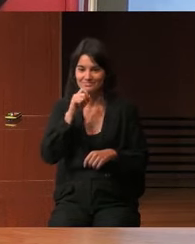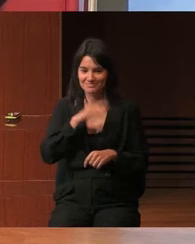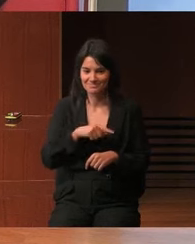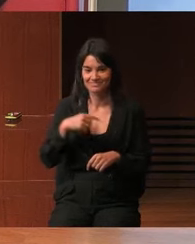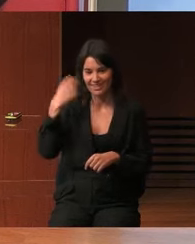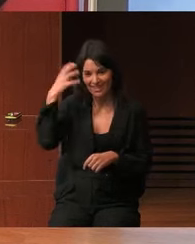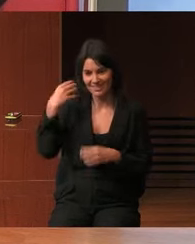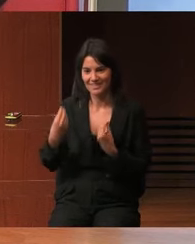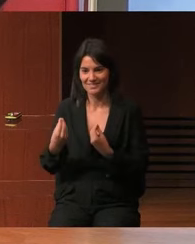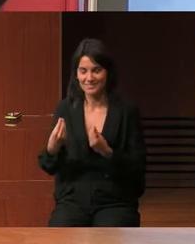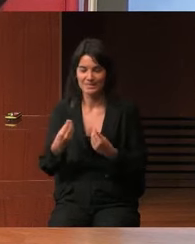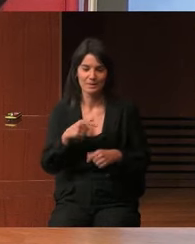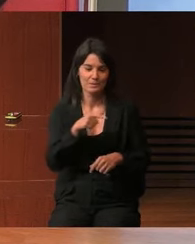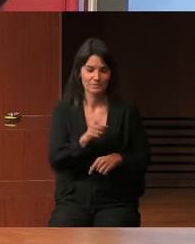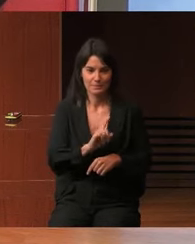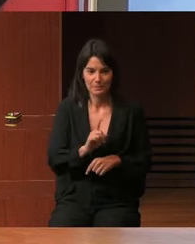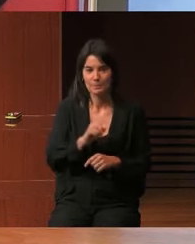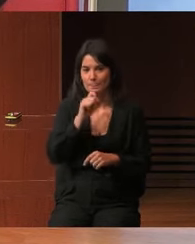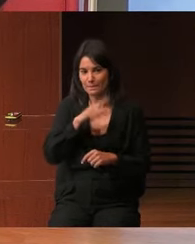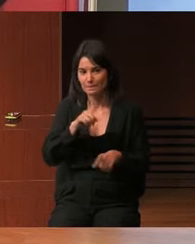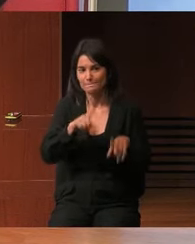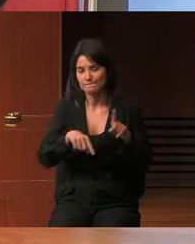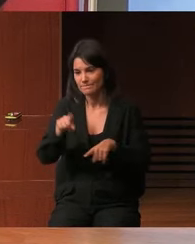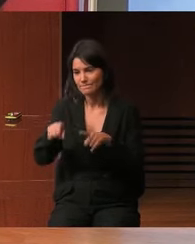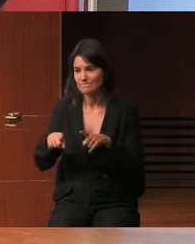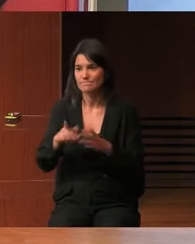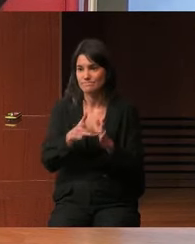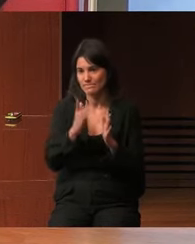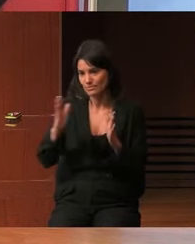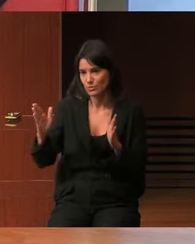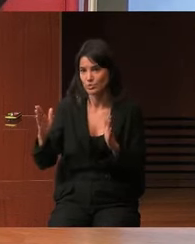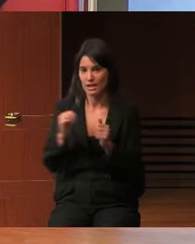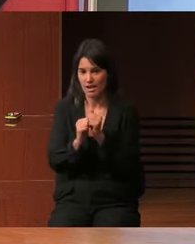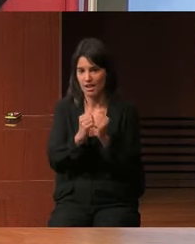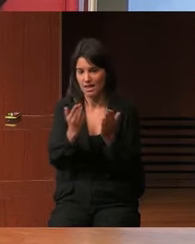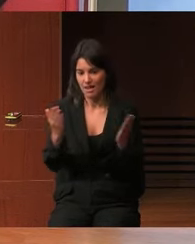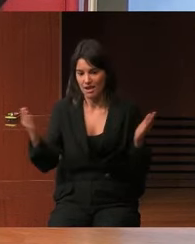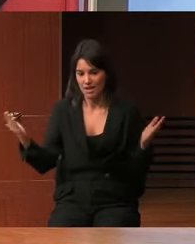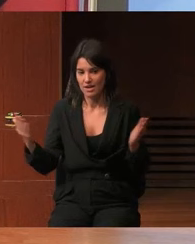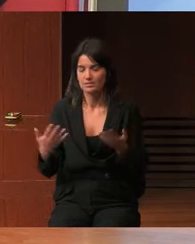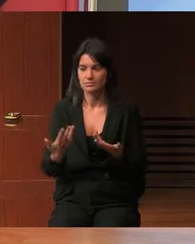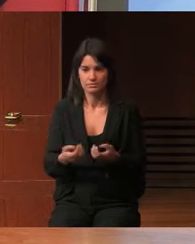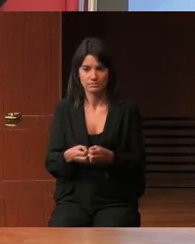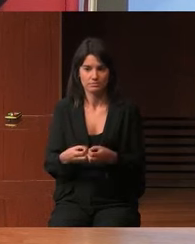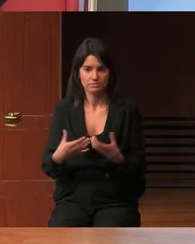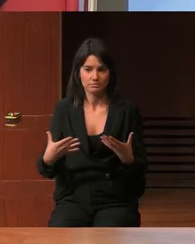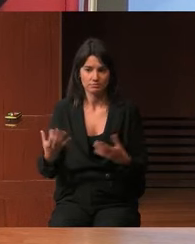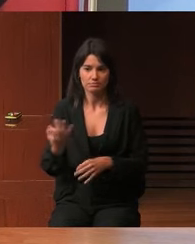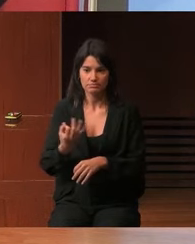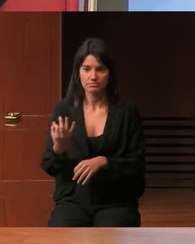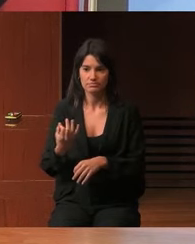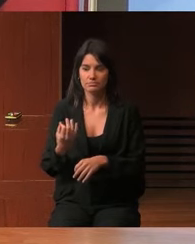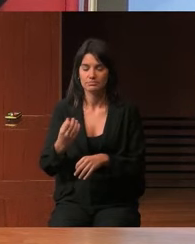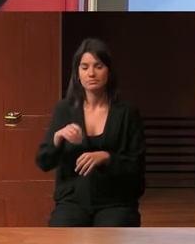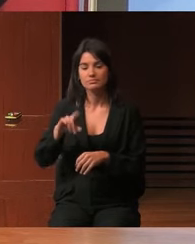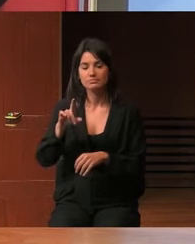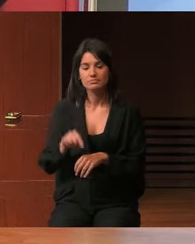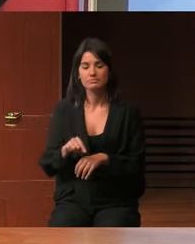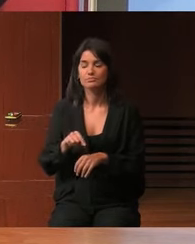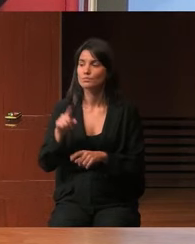o outro e, portanto, temos de ter diversidade documental nas bibliotecas e cada vez temos mais, e os